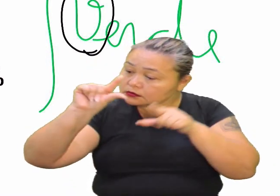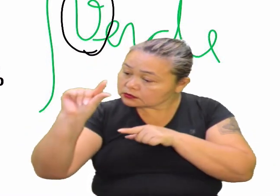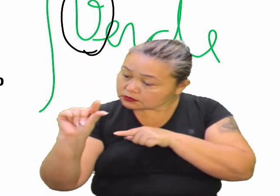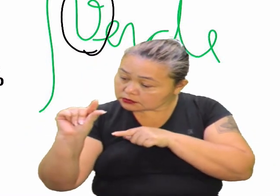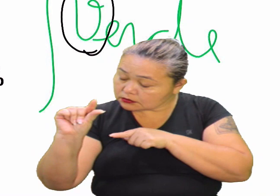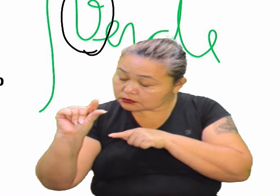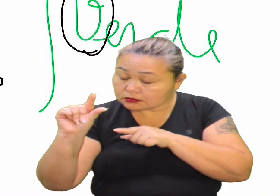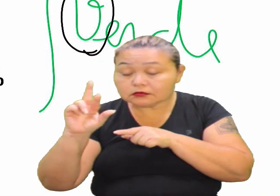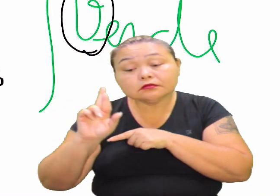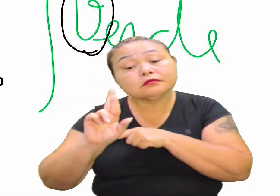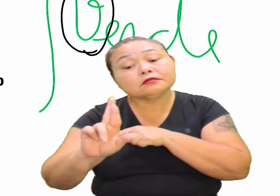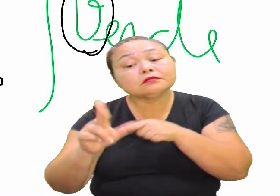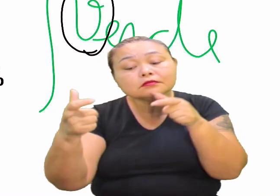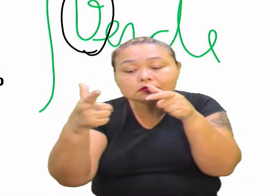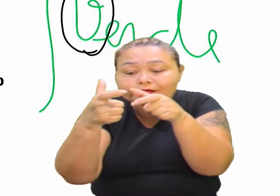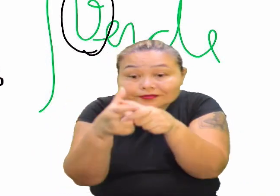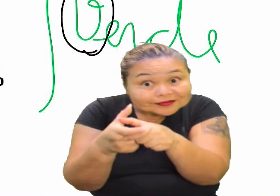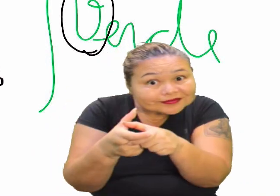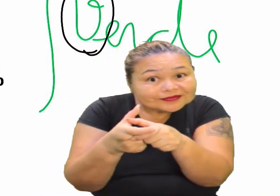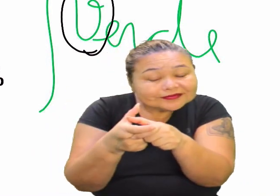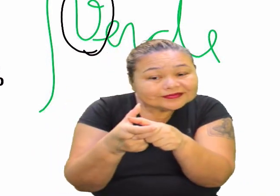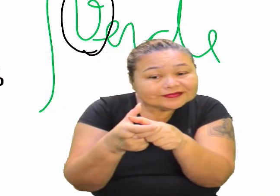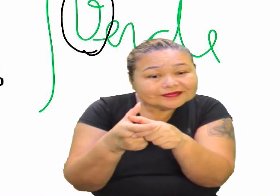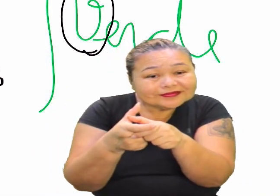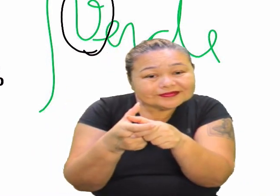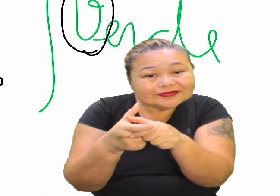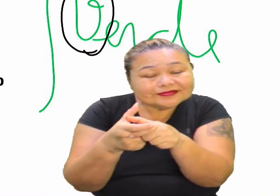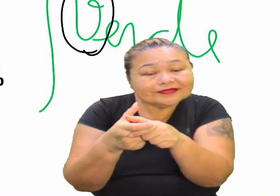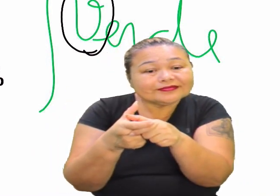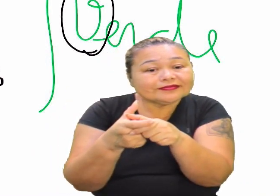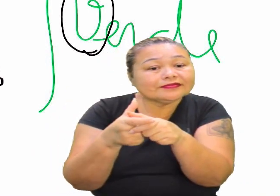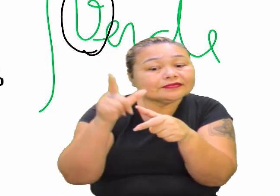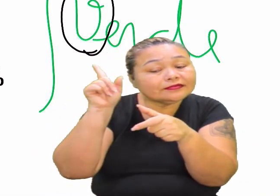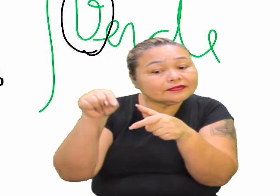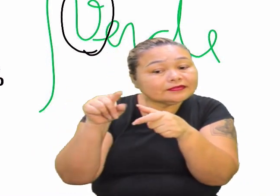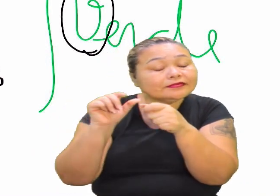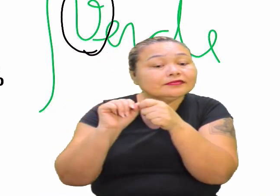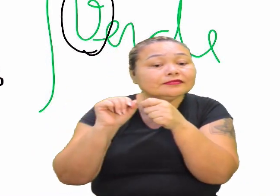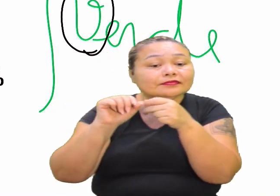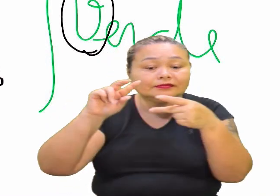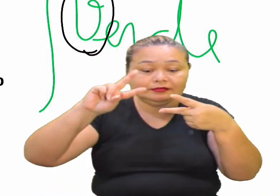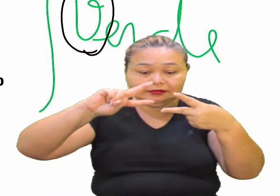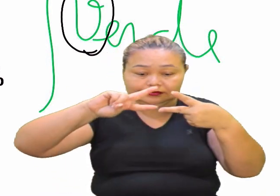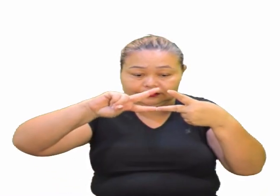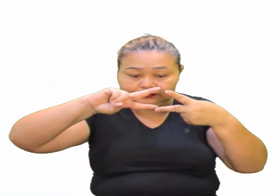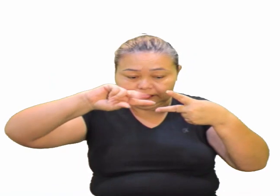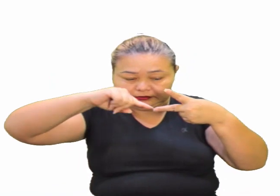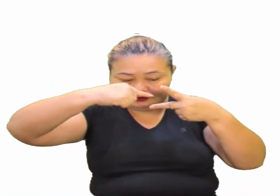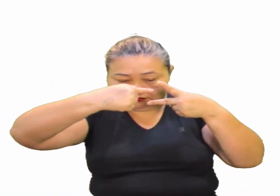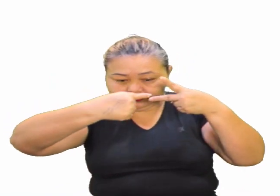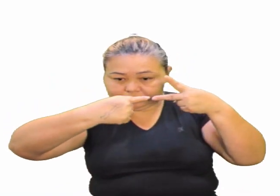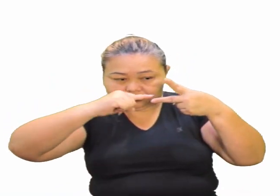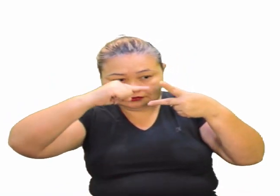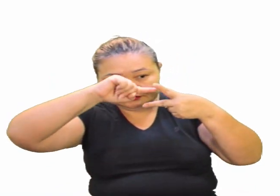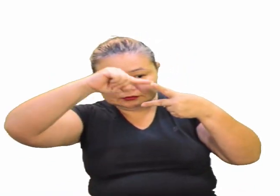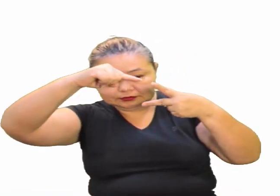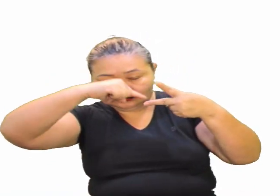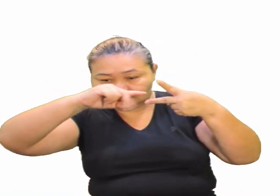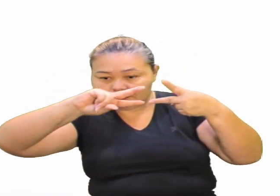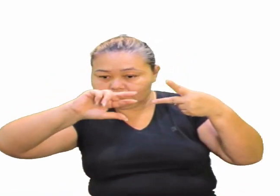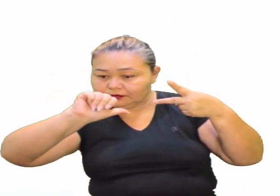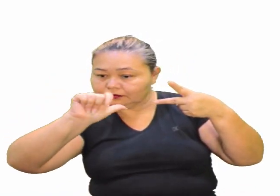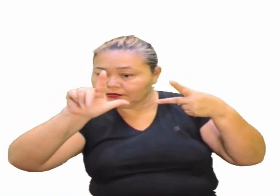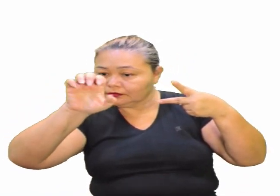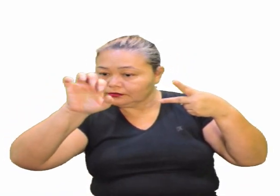minúscula? O que se expressa em menor proporção. E isso são os alelos. Olha aí, ó.